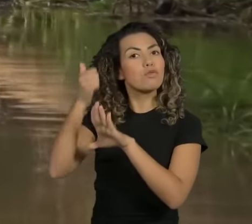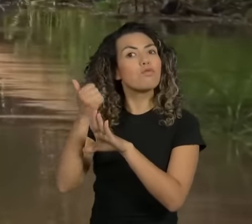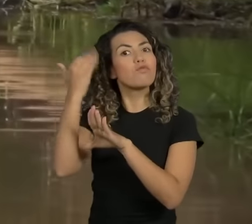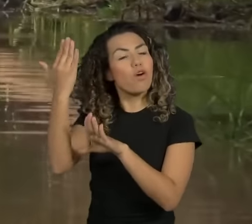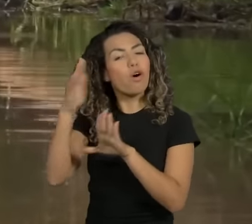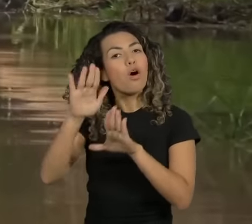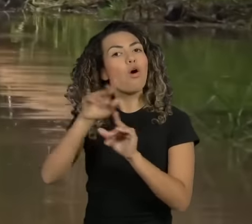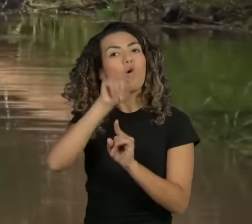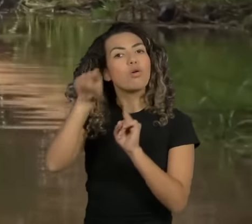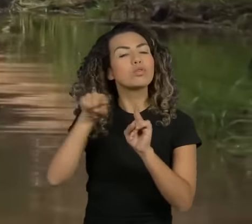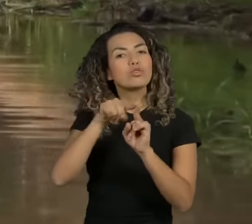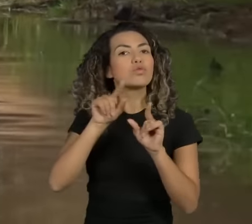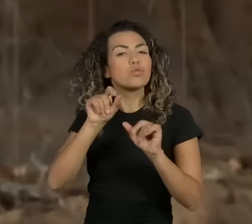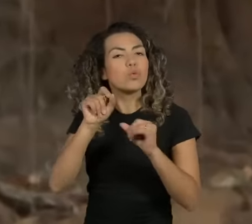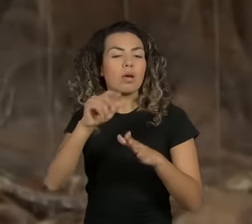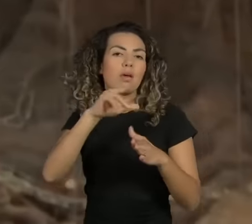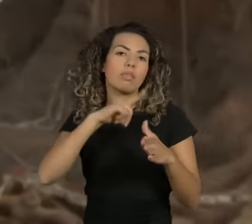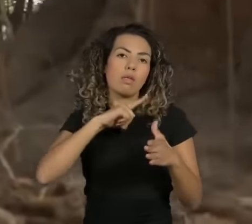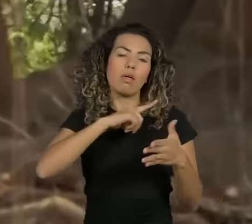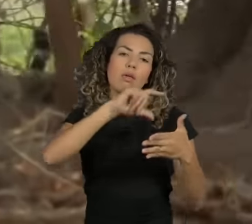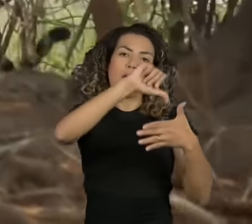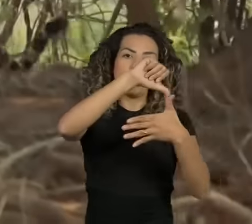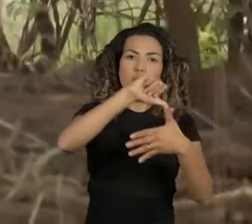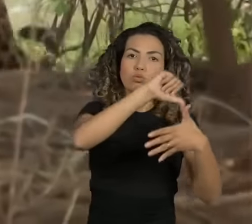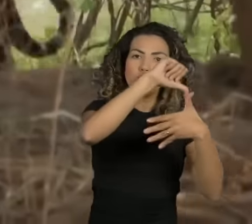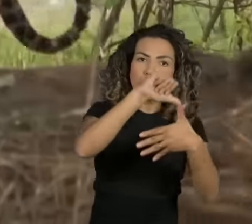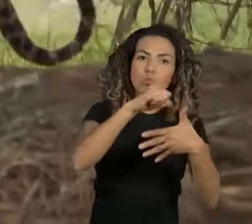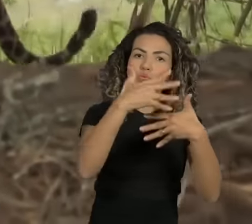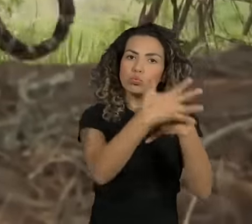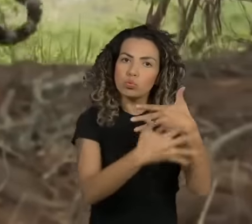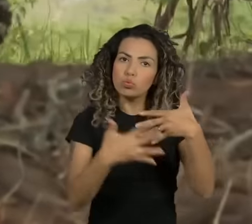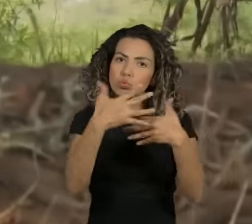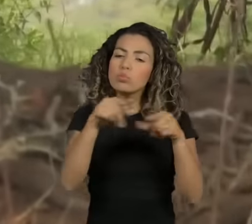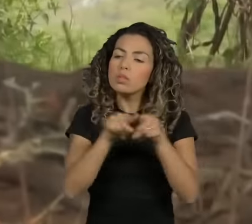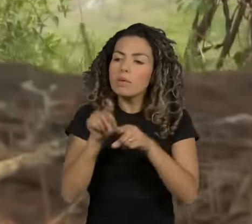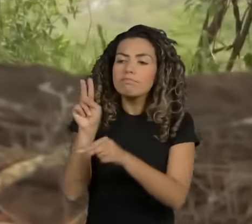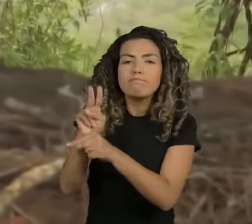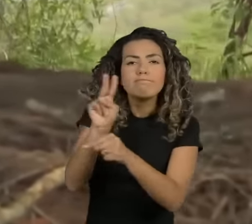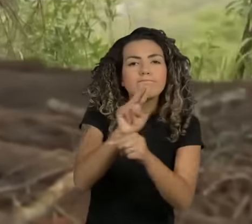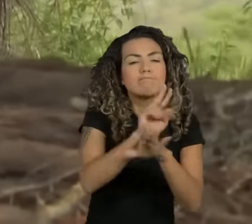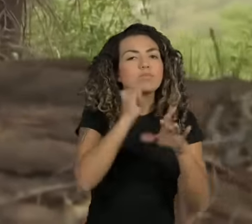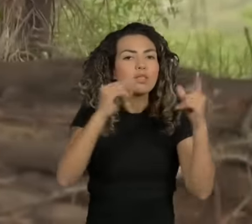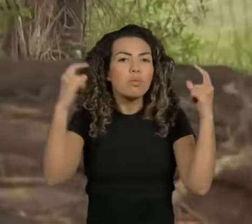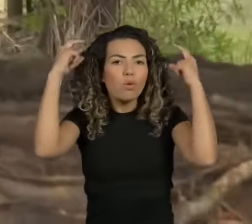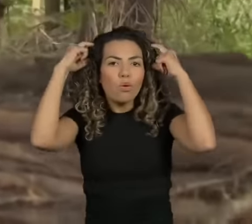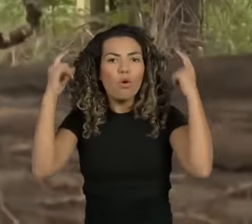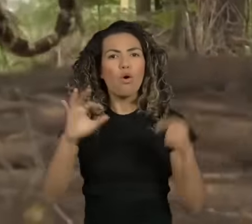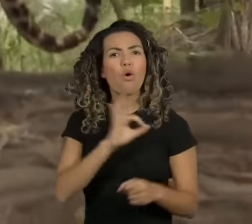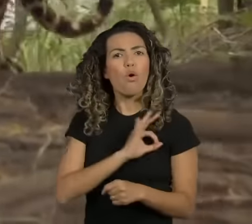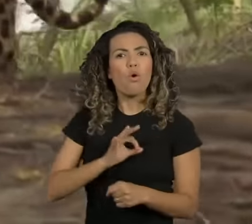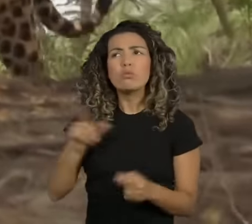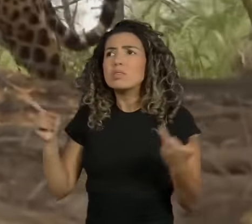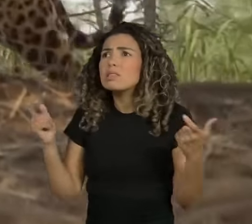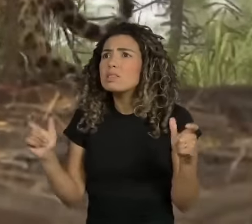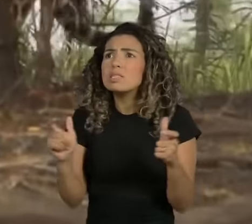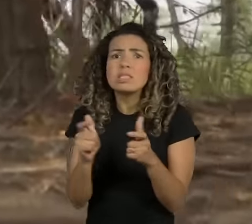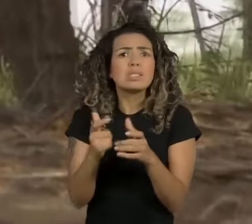áreas naturais da América do Sul e salvar espécies ameaçadas como a onça-pintada.